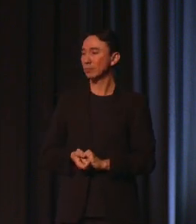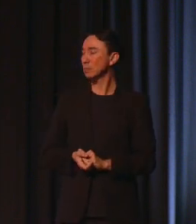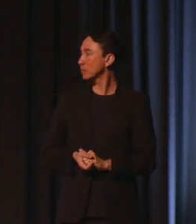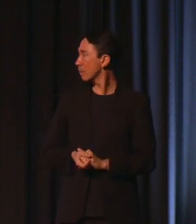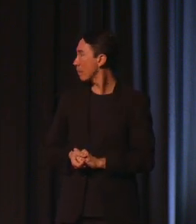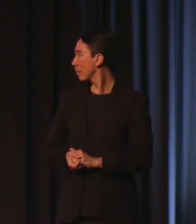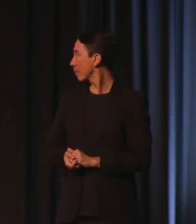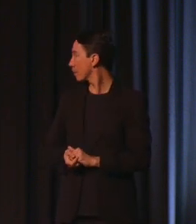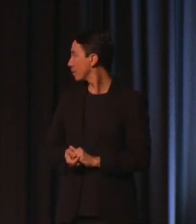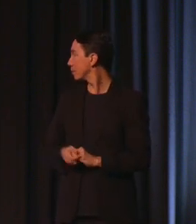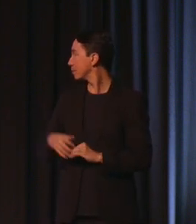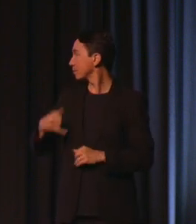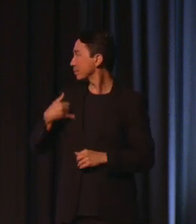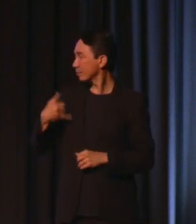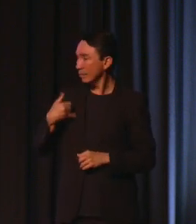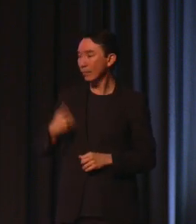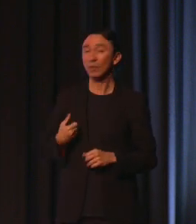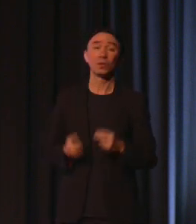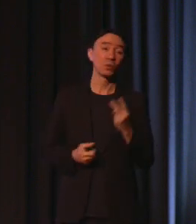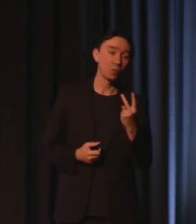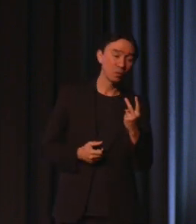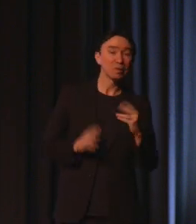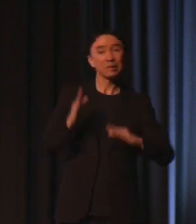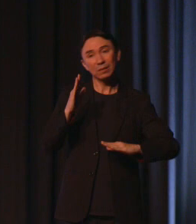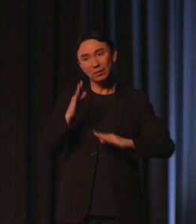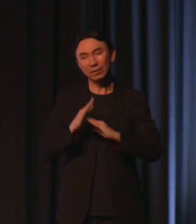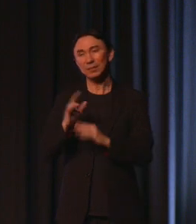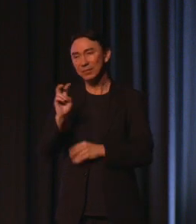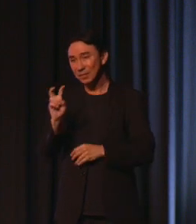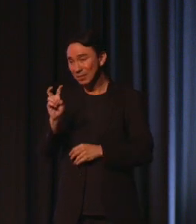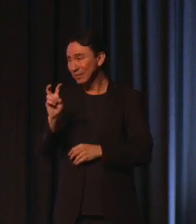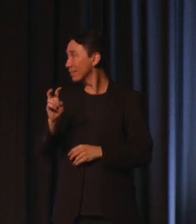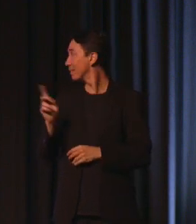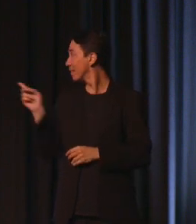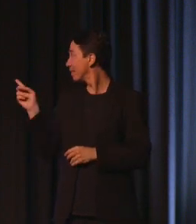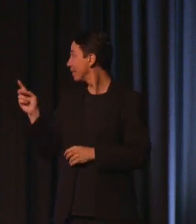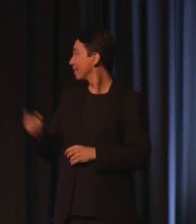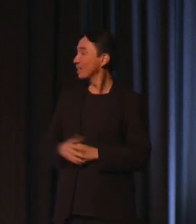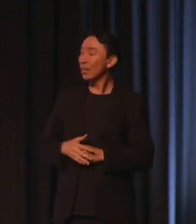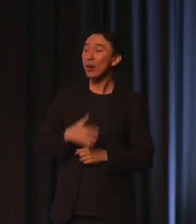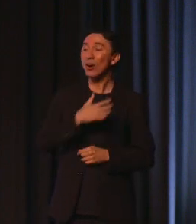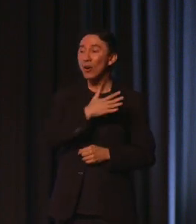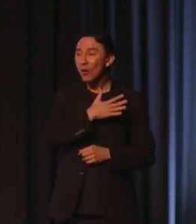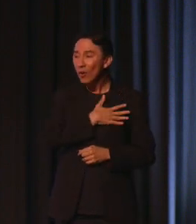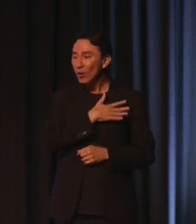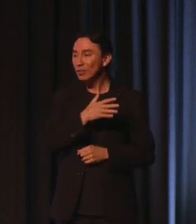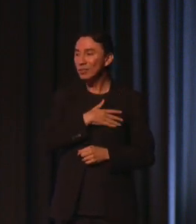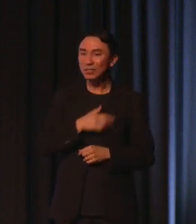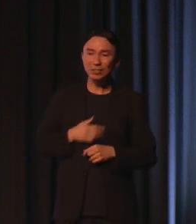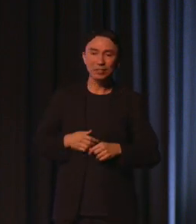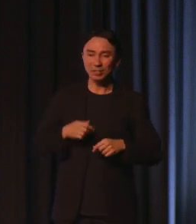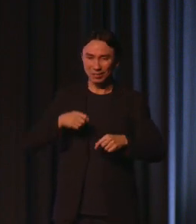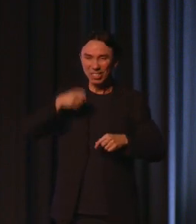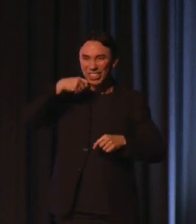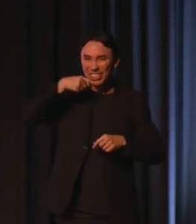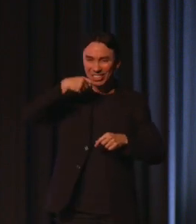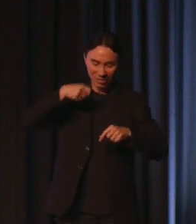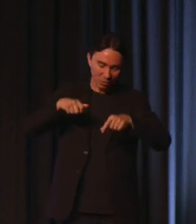Dos 2 aos 5 anos é uma fase que as crianças gostam muito de comer pasta de dente,